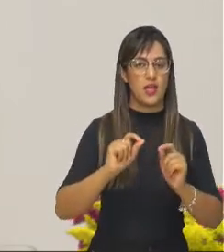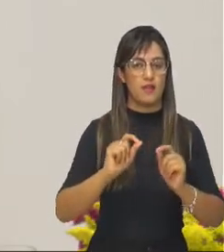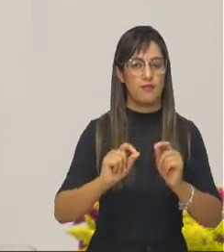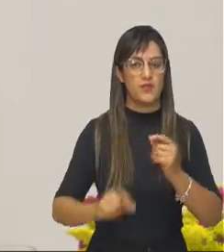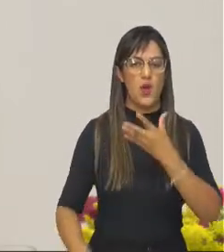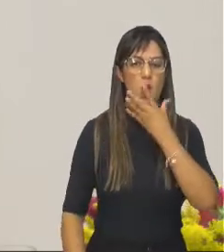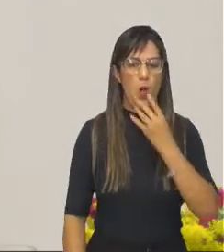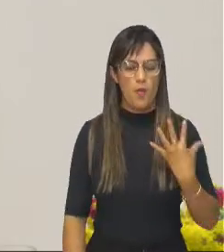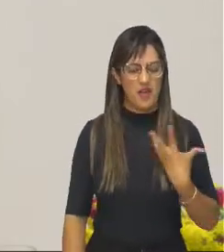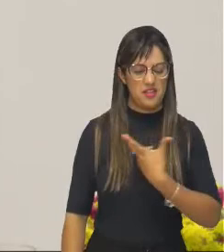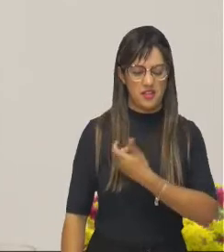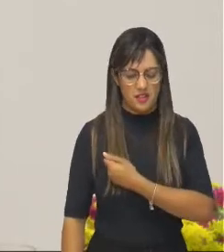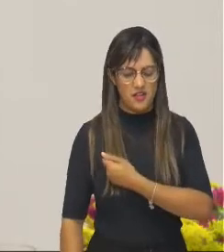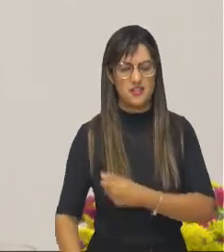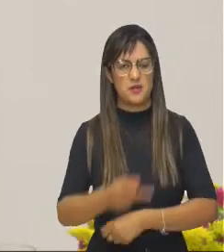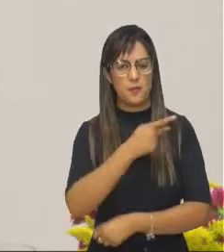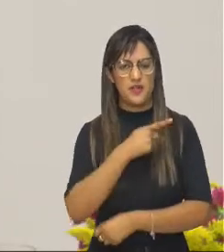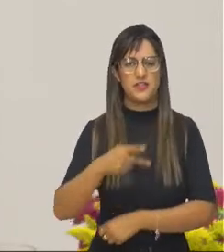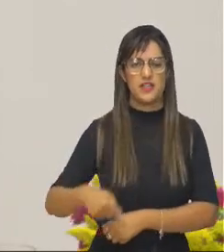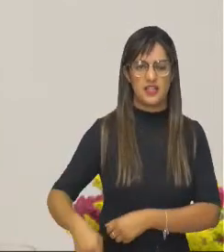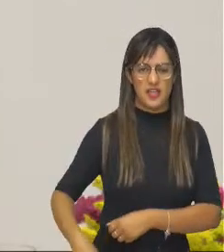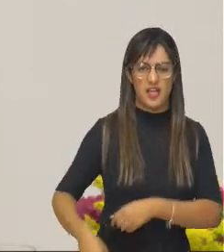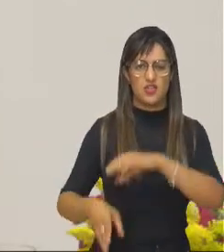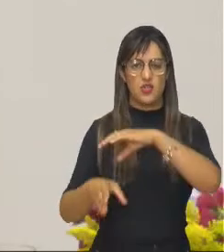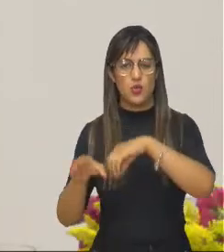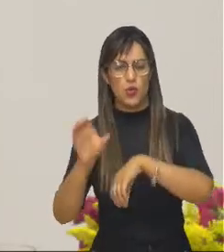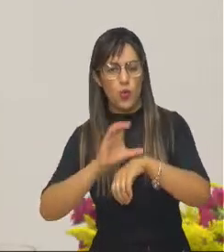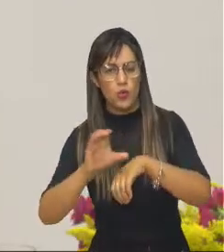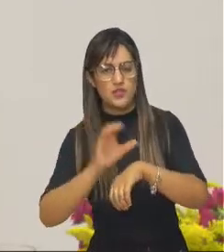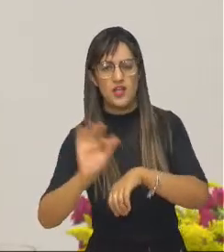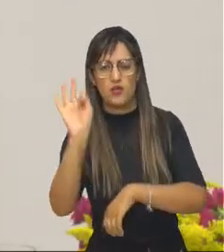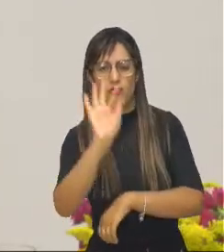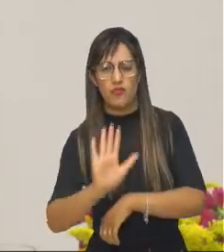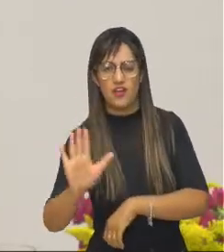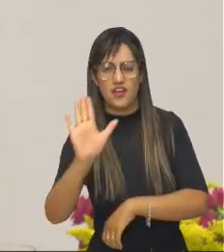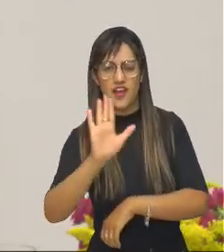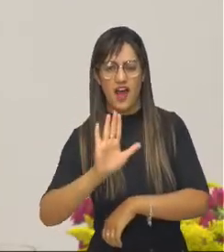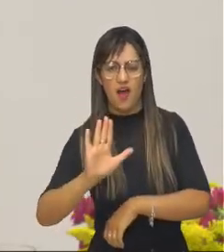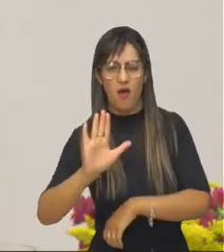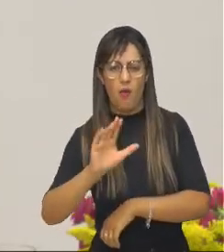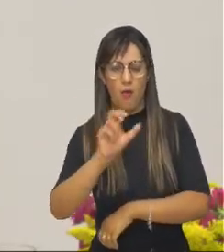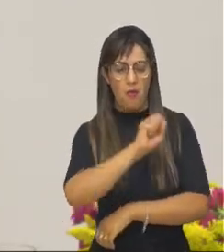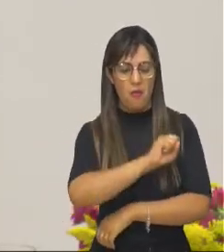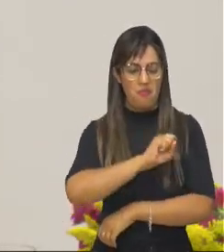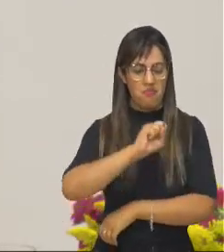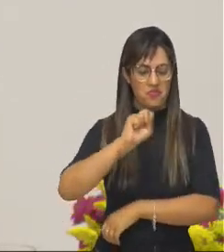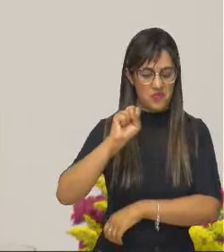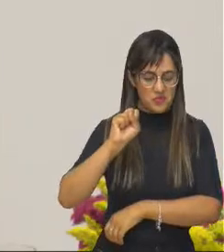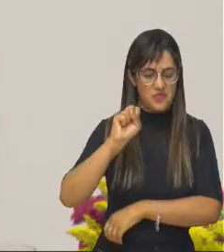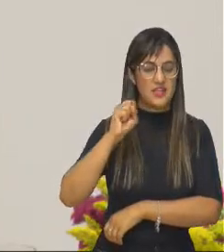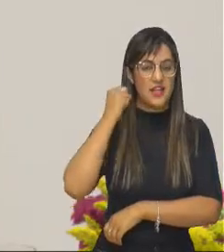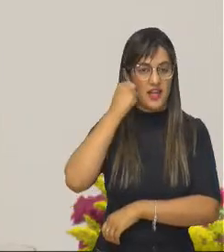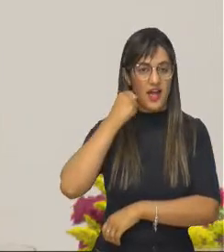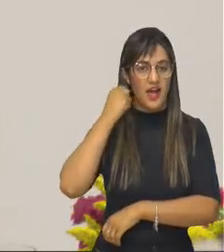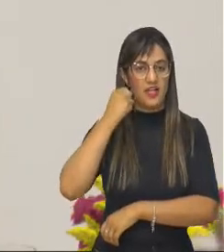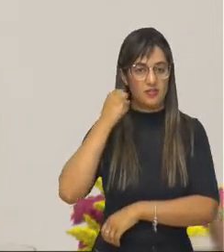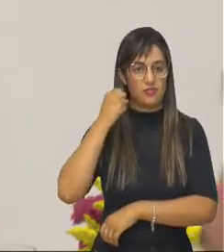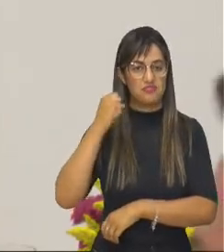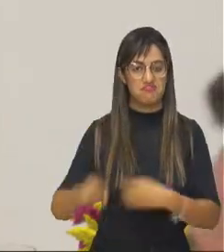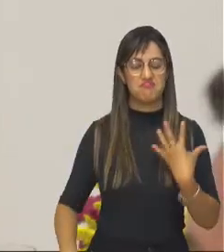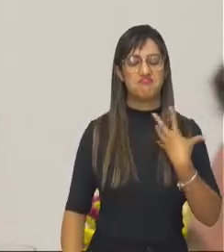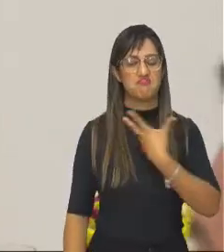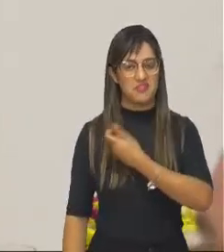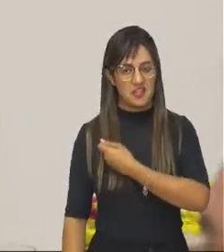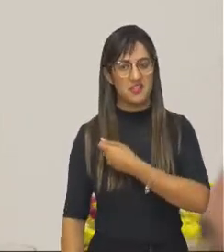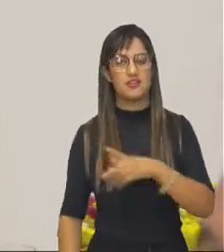trans, presidente do Conselho Federal, uma travesti senadora, um homem trans, senador da